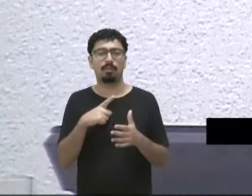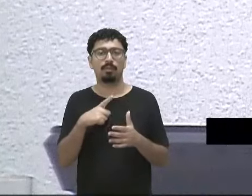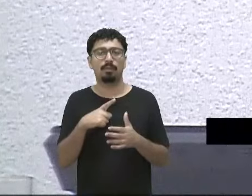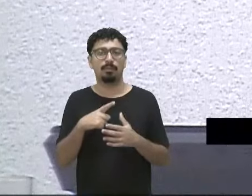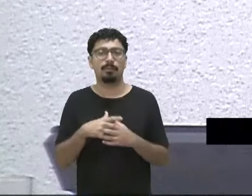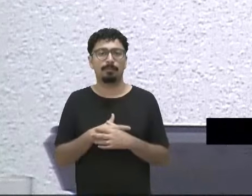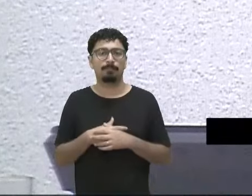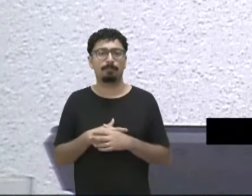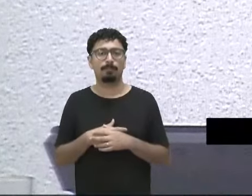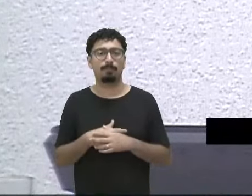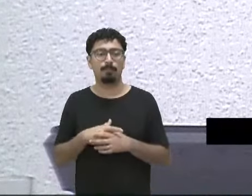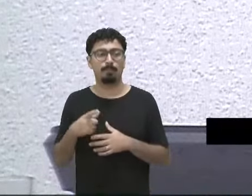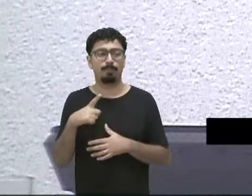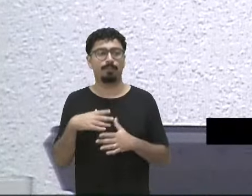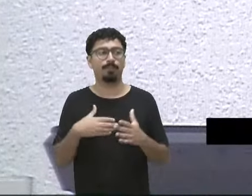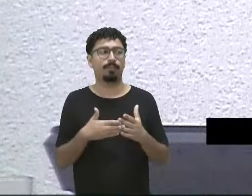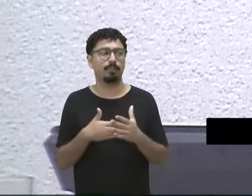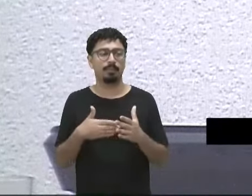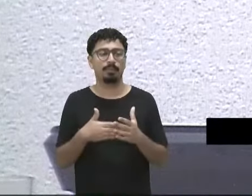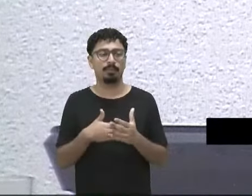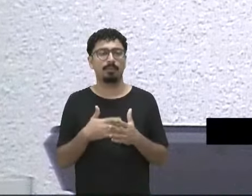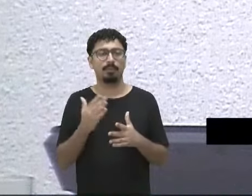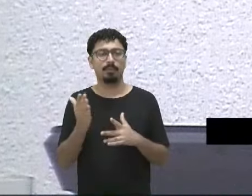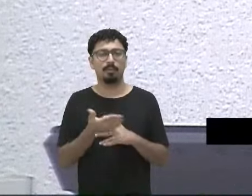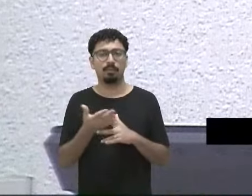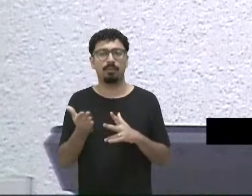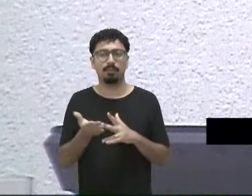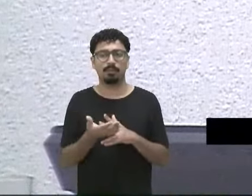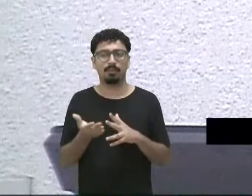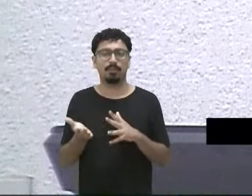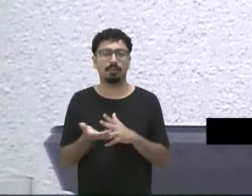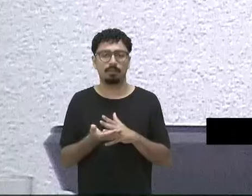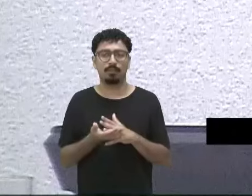com limites esse parcelamento e essas